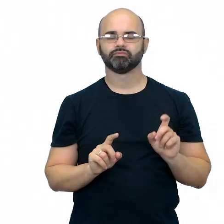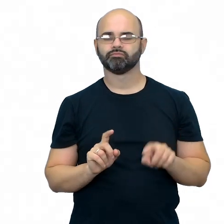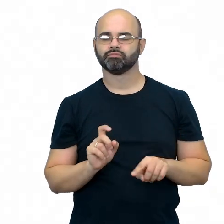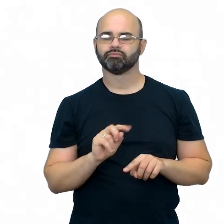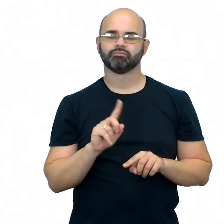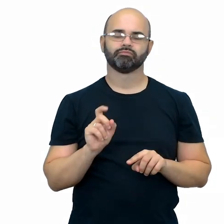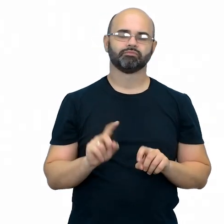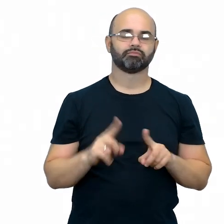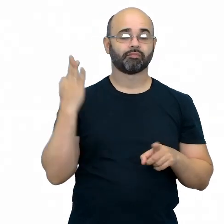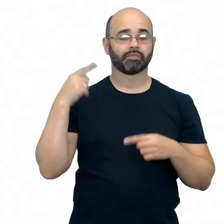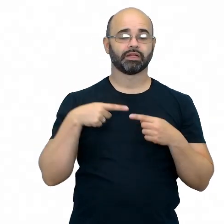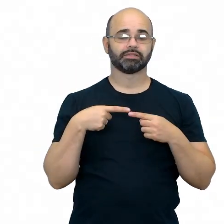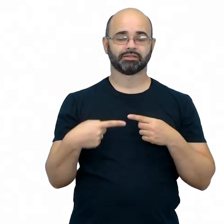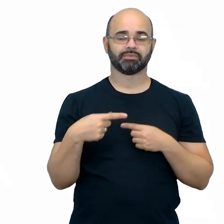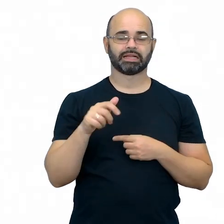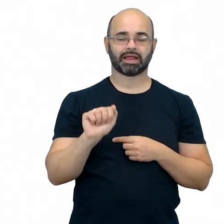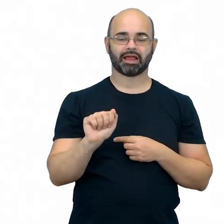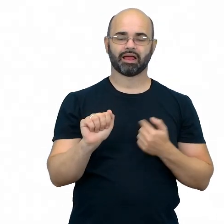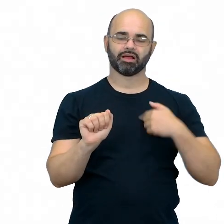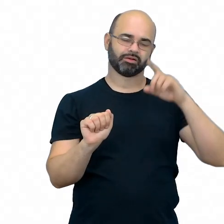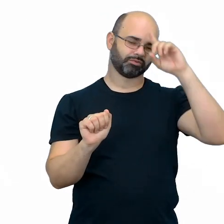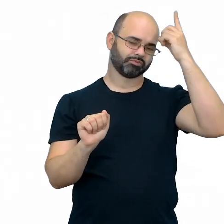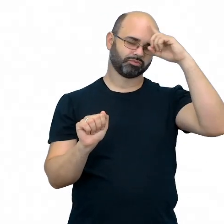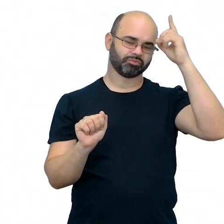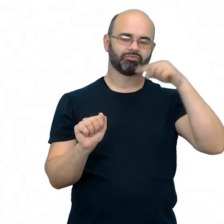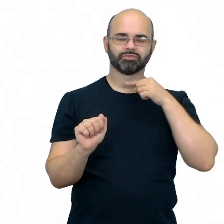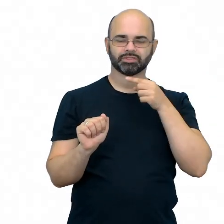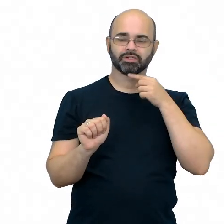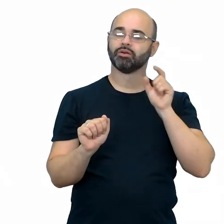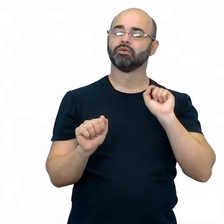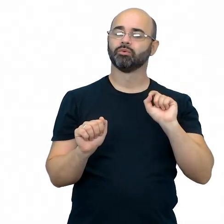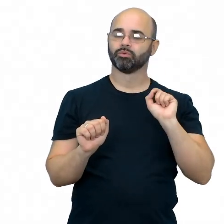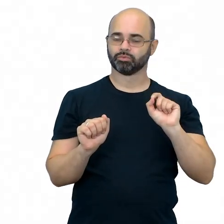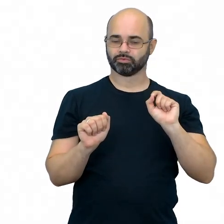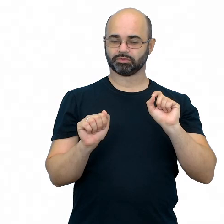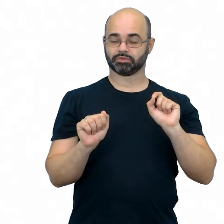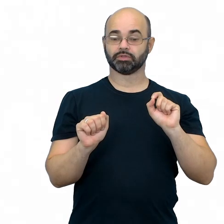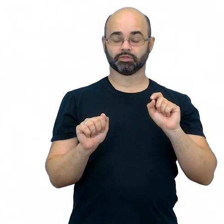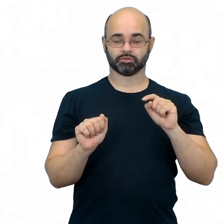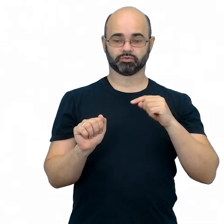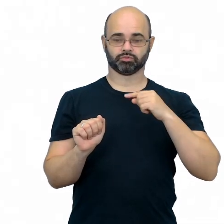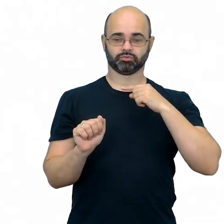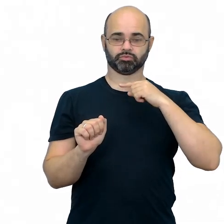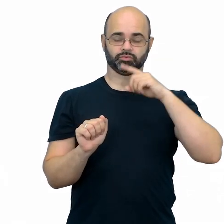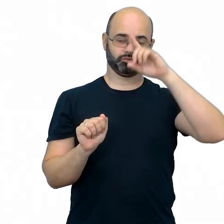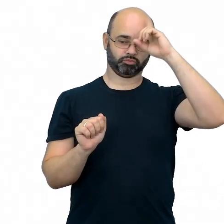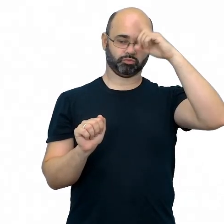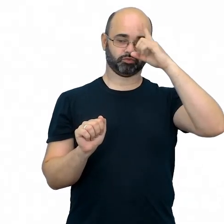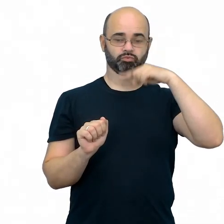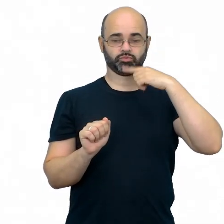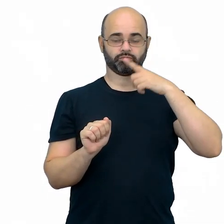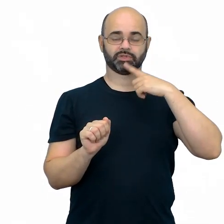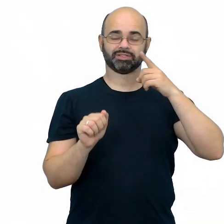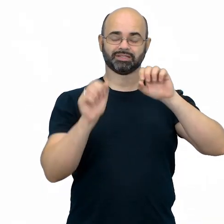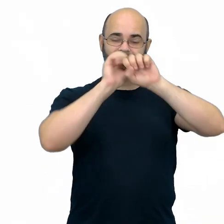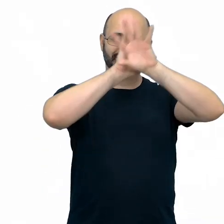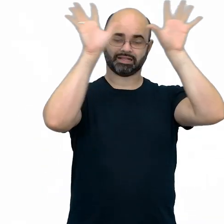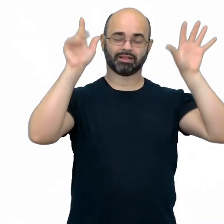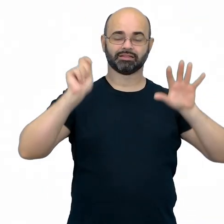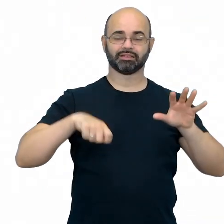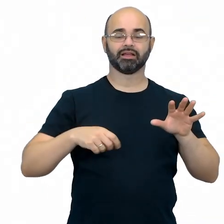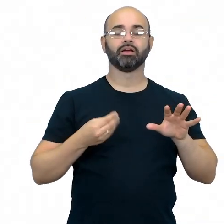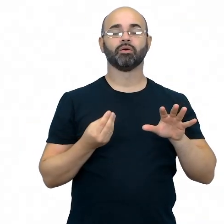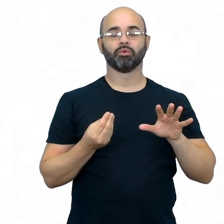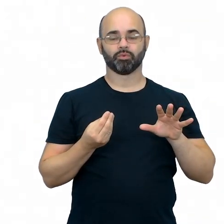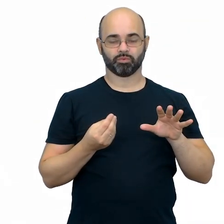né? O que eu tive dúvida, né? Como é que eu posso esclarecer essa dúvida sobre a aprendizagem baseada